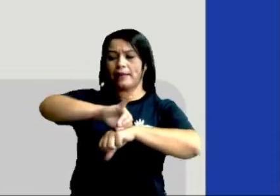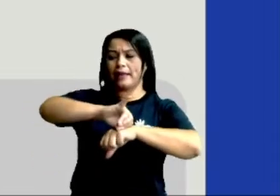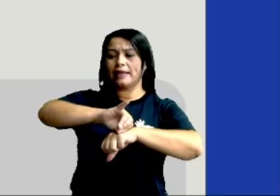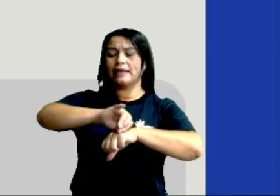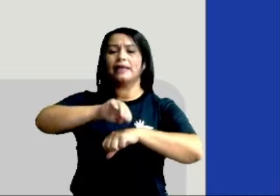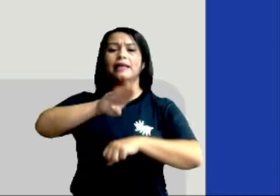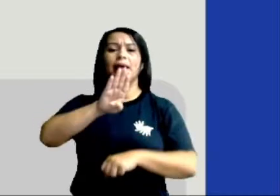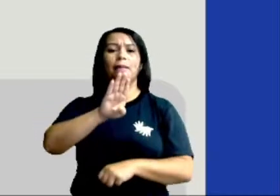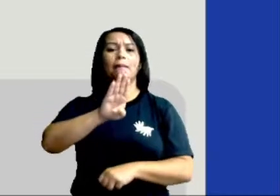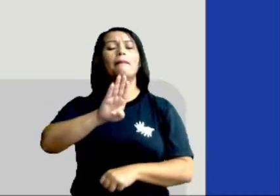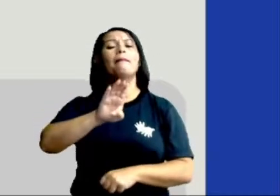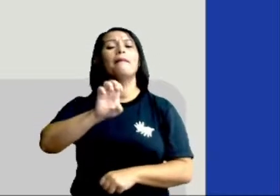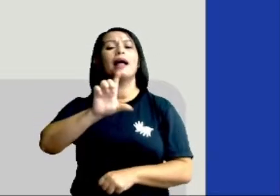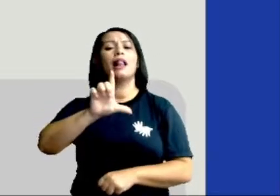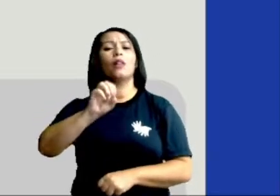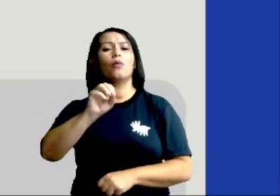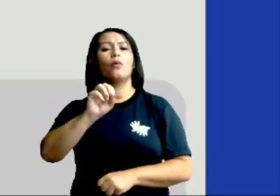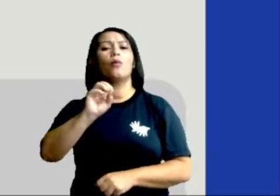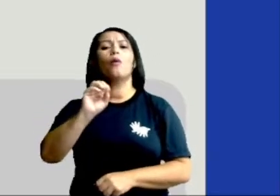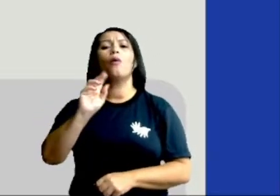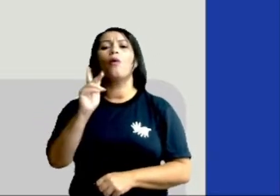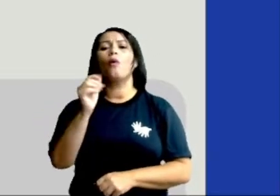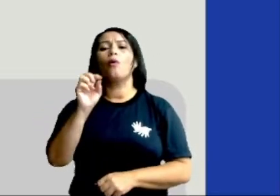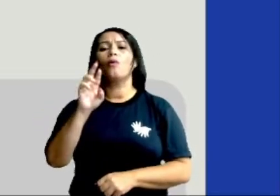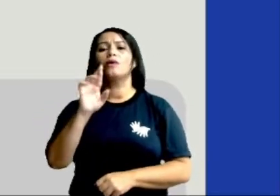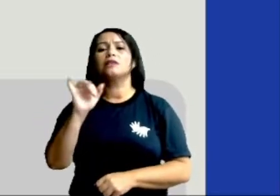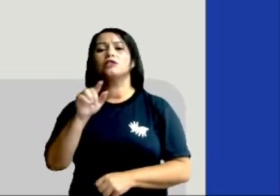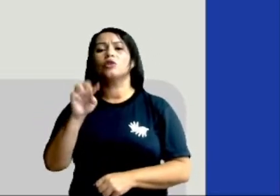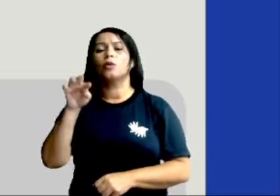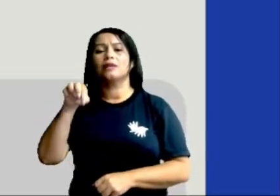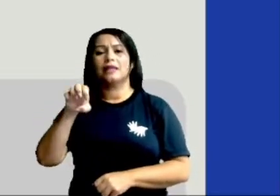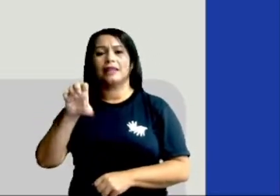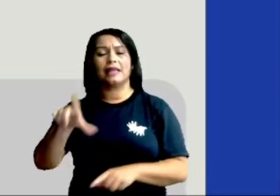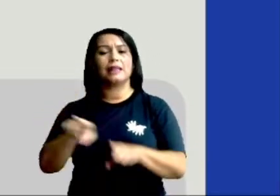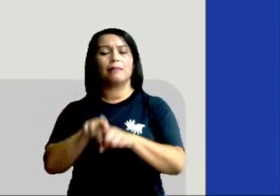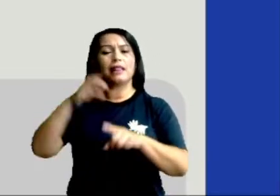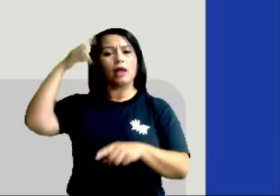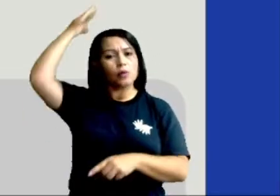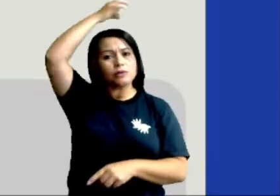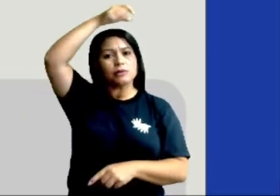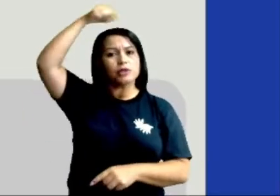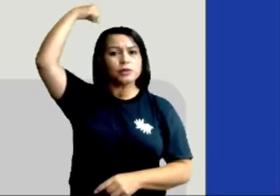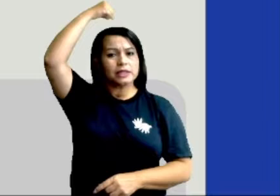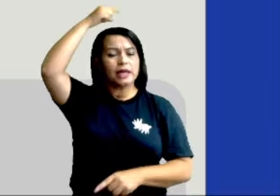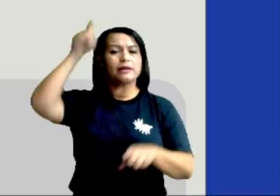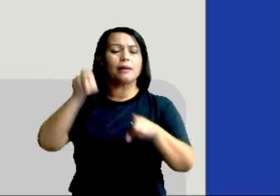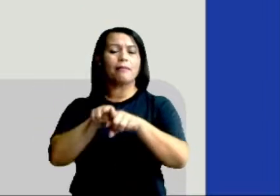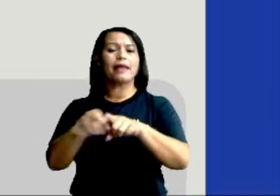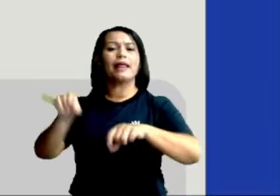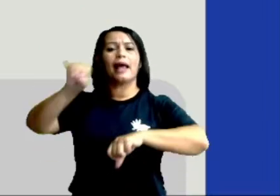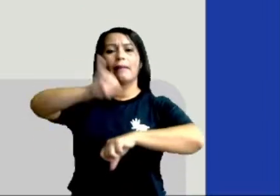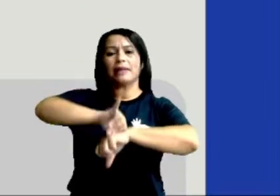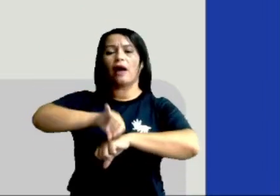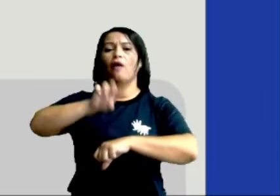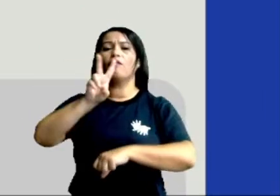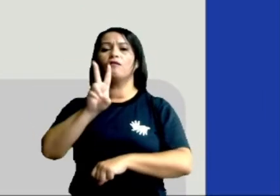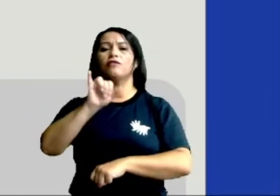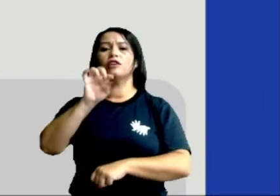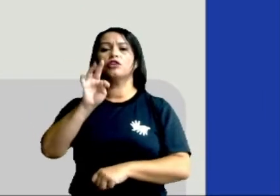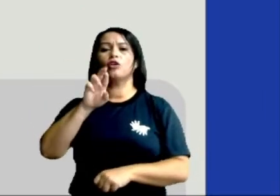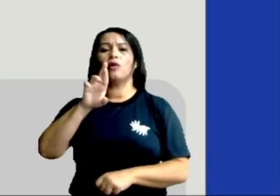Belo Horizonte. Temos também o estado do Espírito Santo, onde sua capital é Vitória.